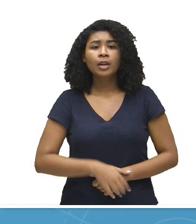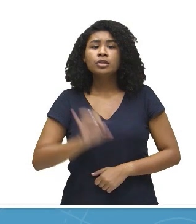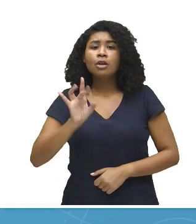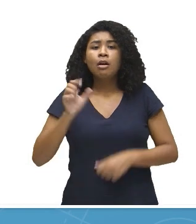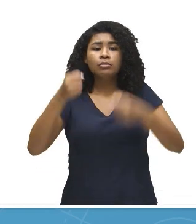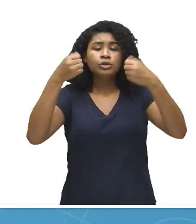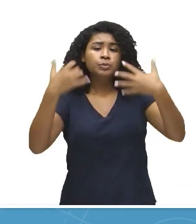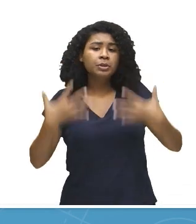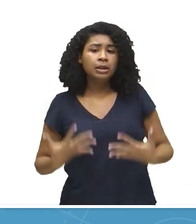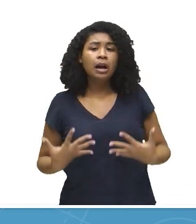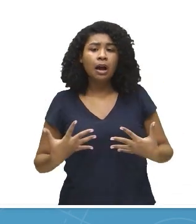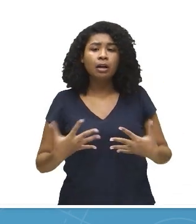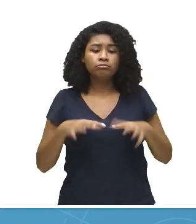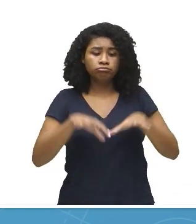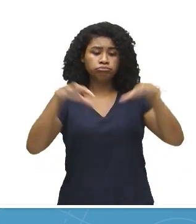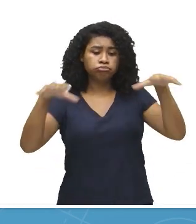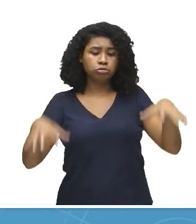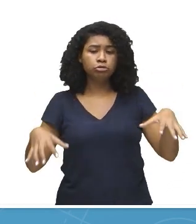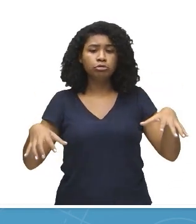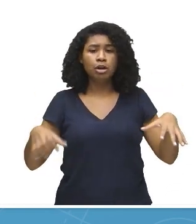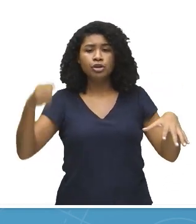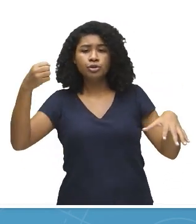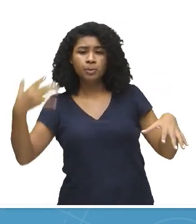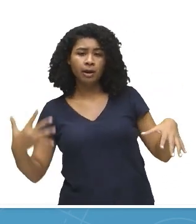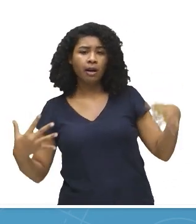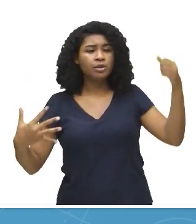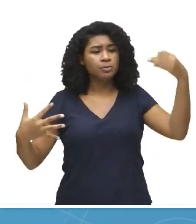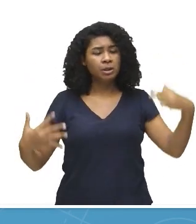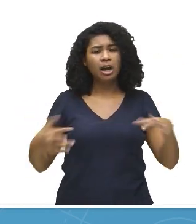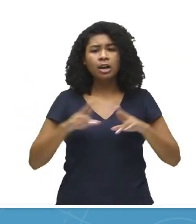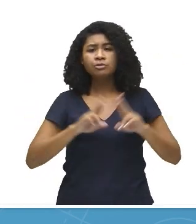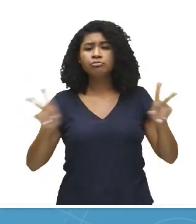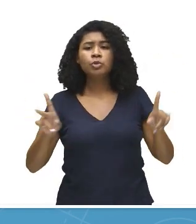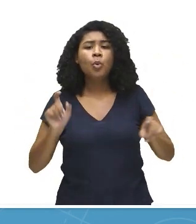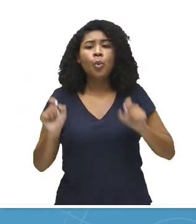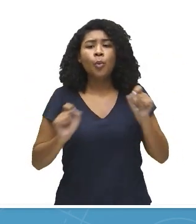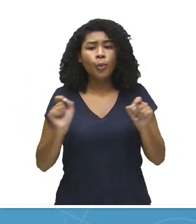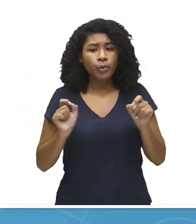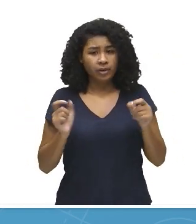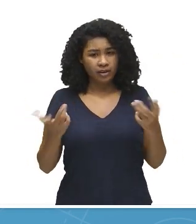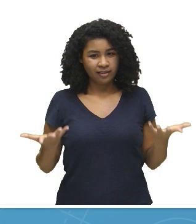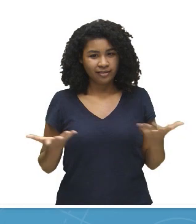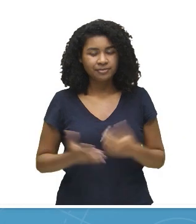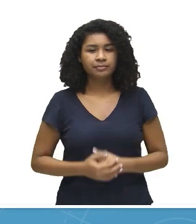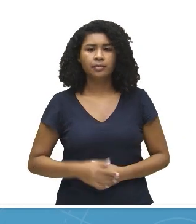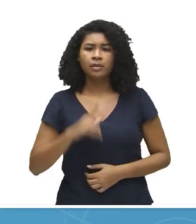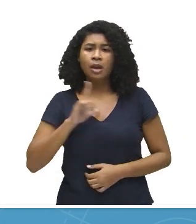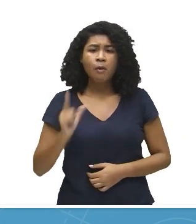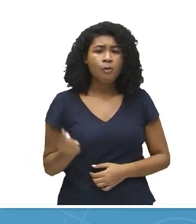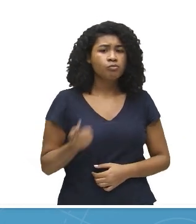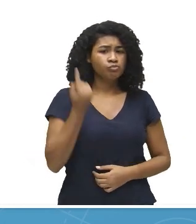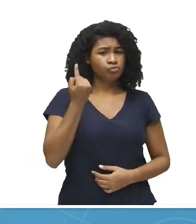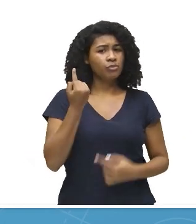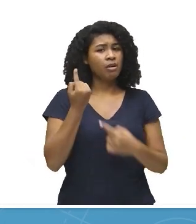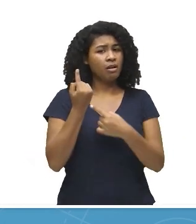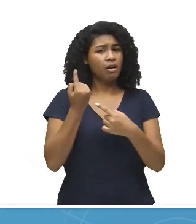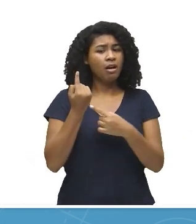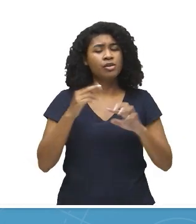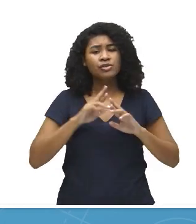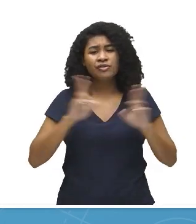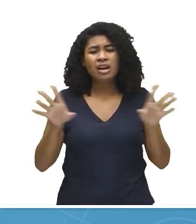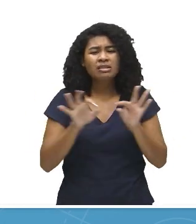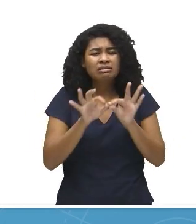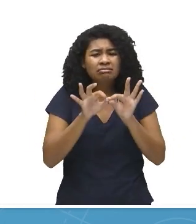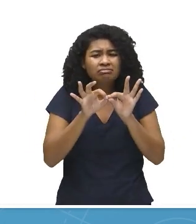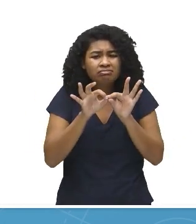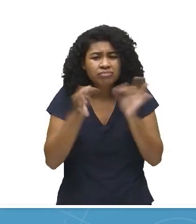os termos preservação ambiental e conservação. Então, a gente viu aí, olha, uma única diferença, né, que você poderia ter digitado, bem